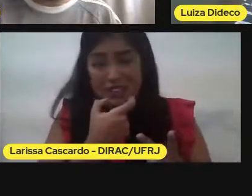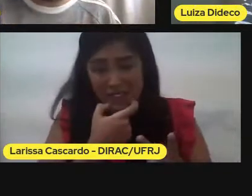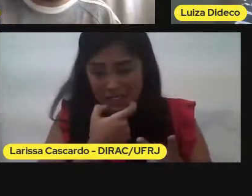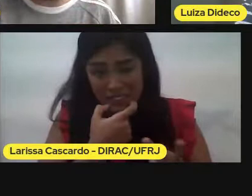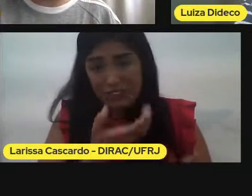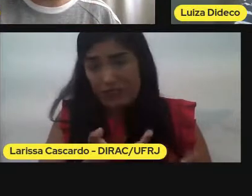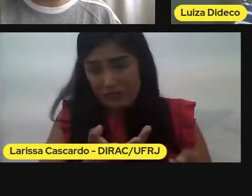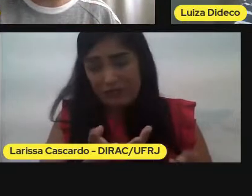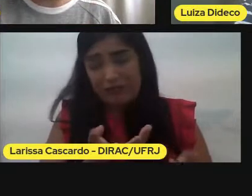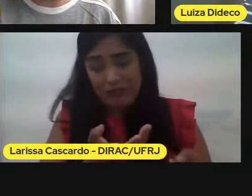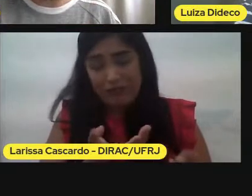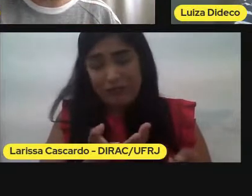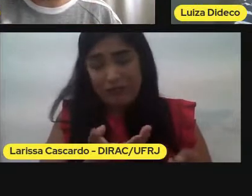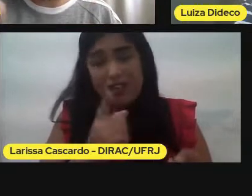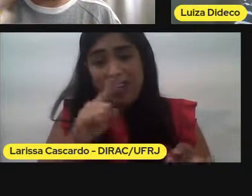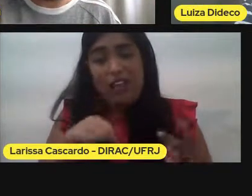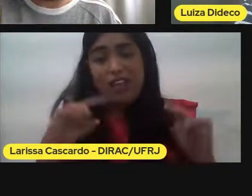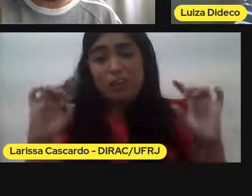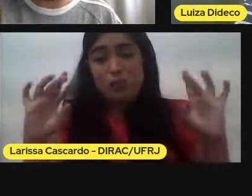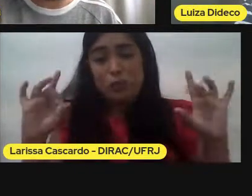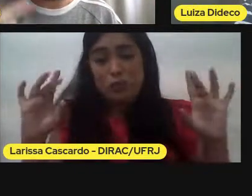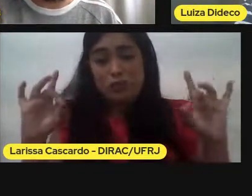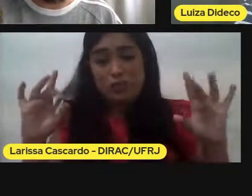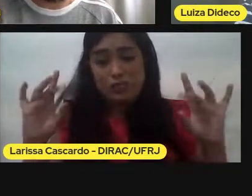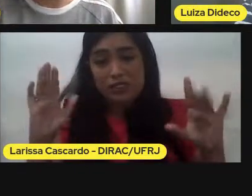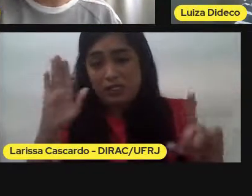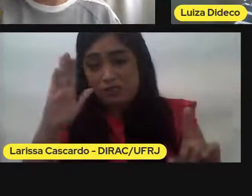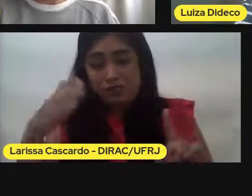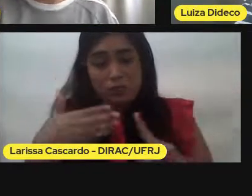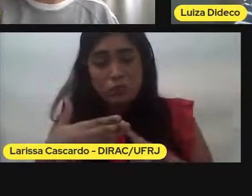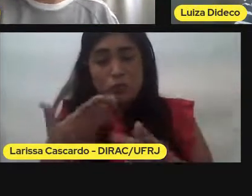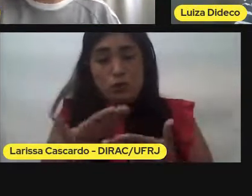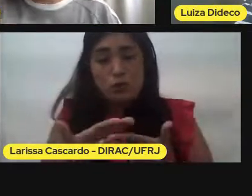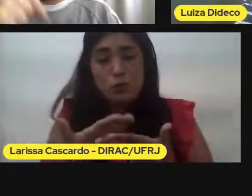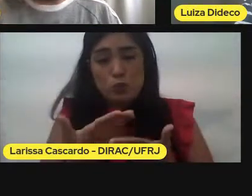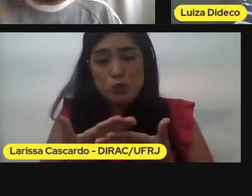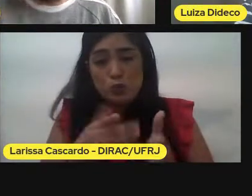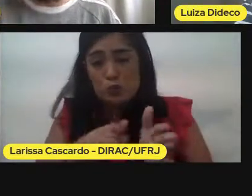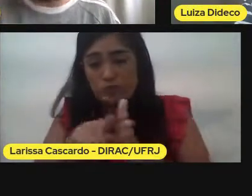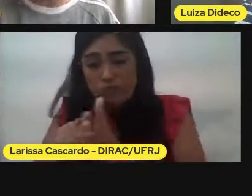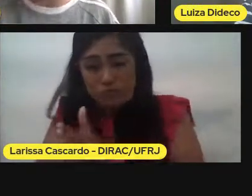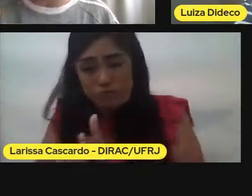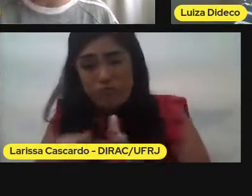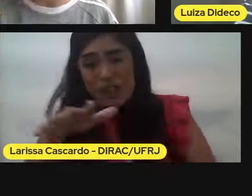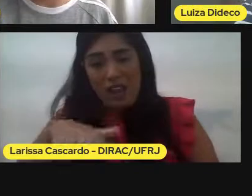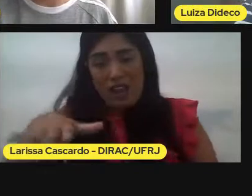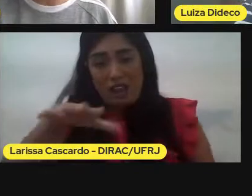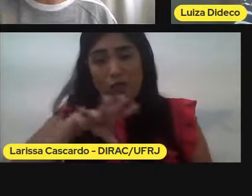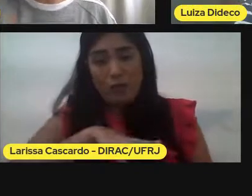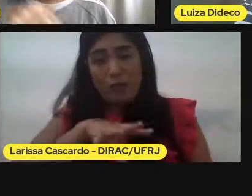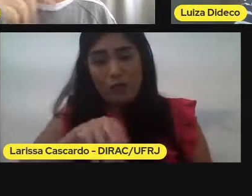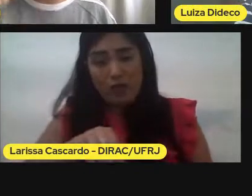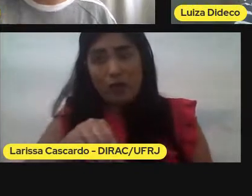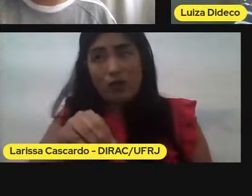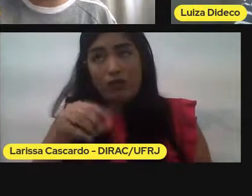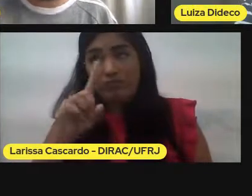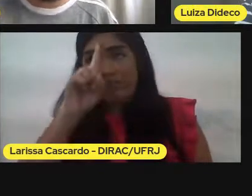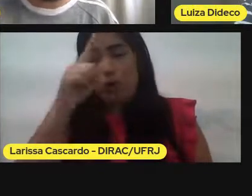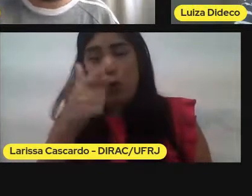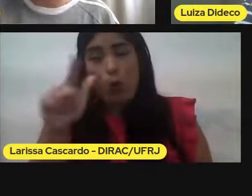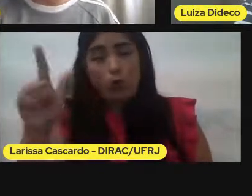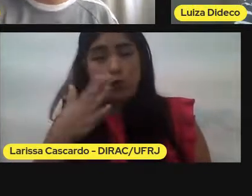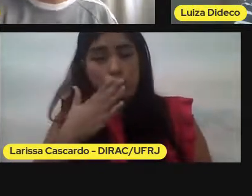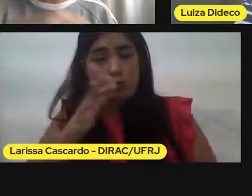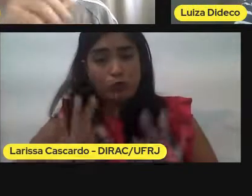que é um especialista em estudos portugueses, desenvolveu uma outra maneira de organizar, e